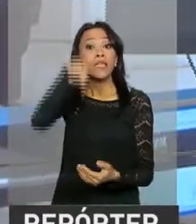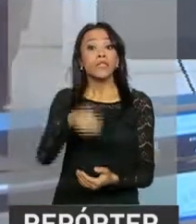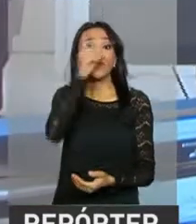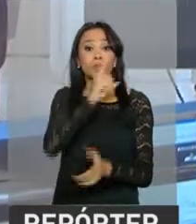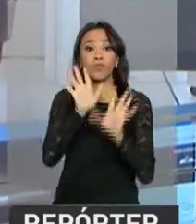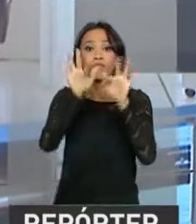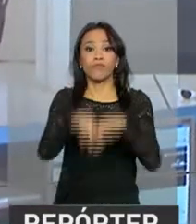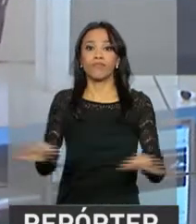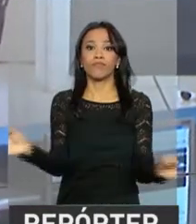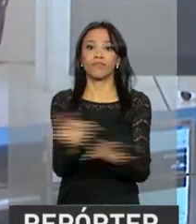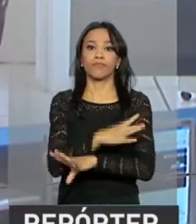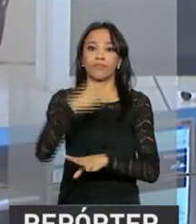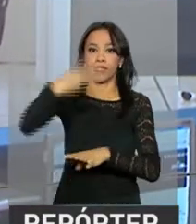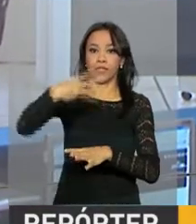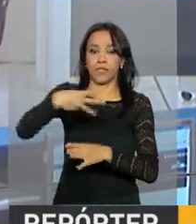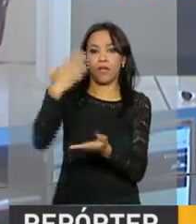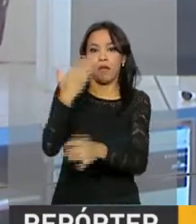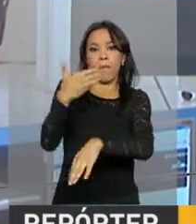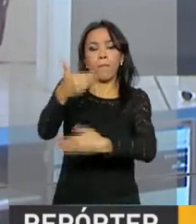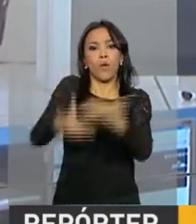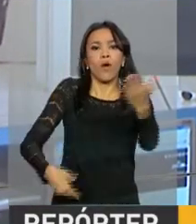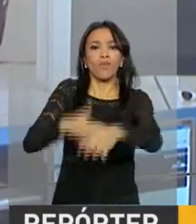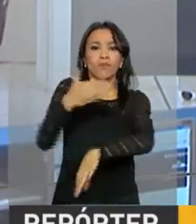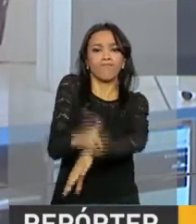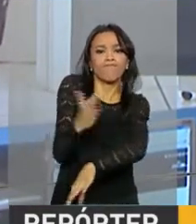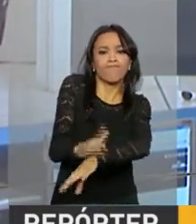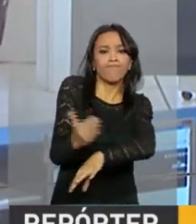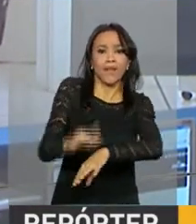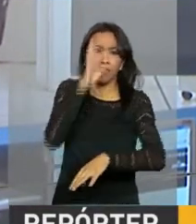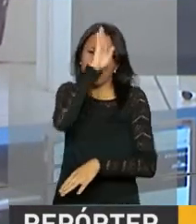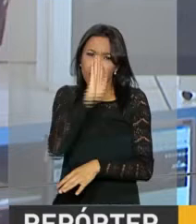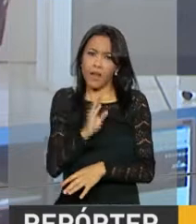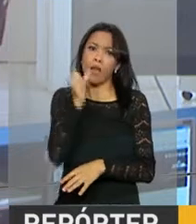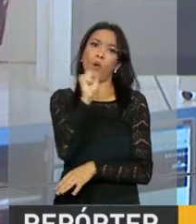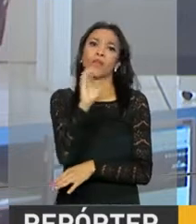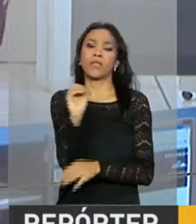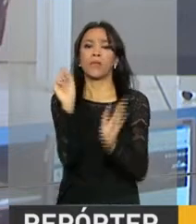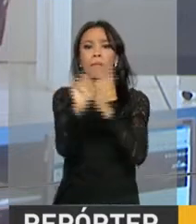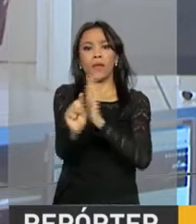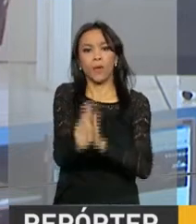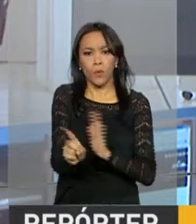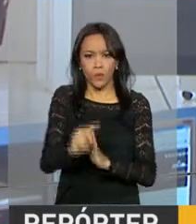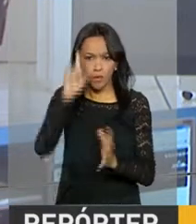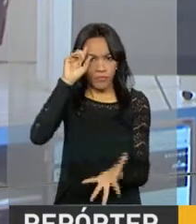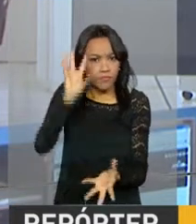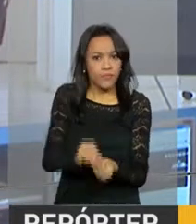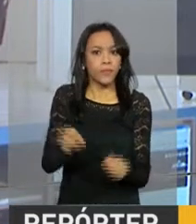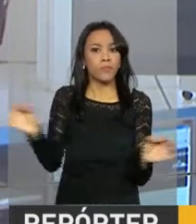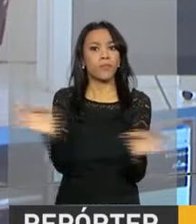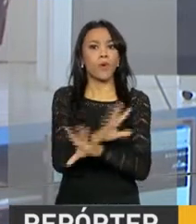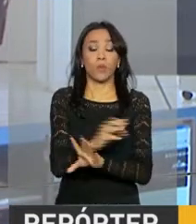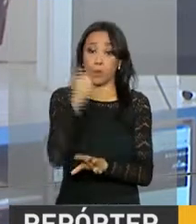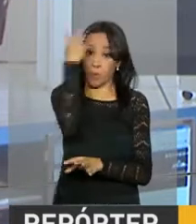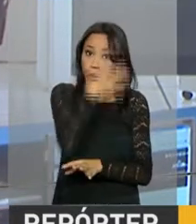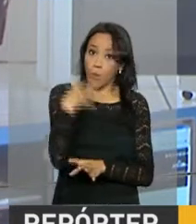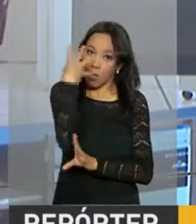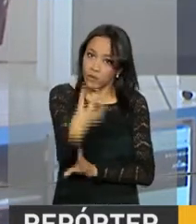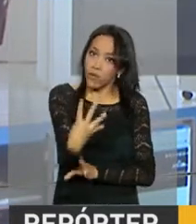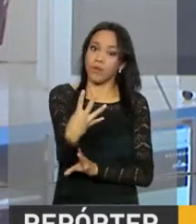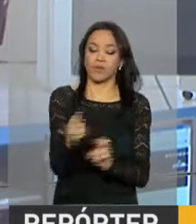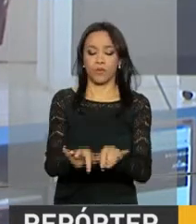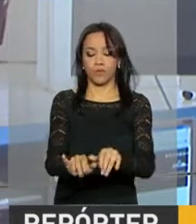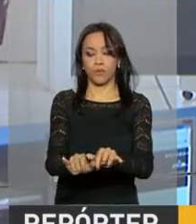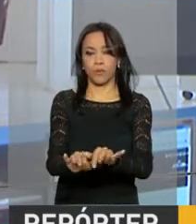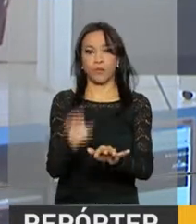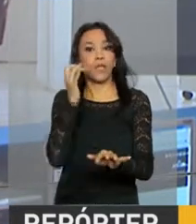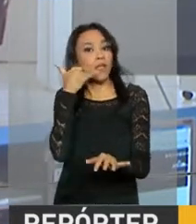do simulado hora do Enem a prova é de graça tem 80 questões e poderá ser concluída em até 4 horas por computador